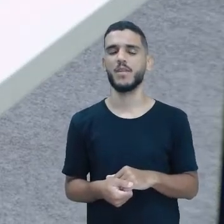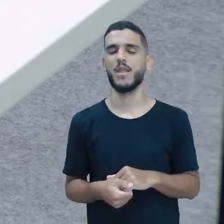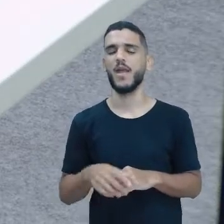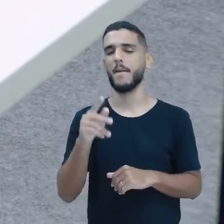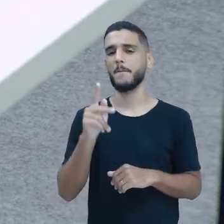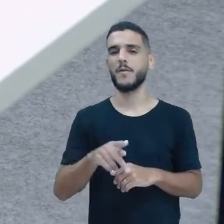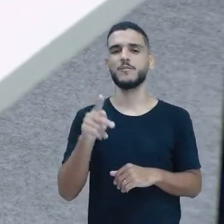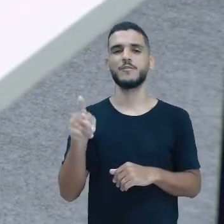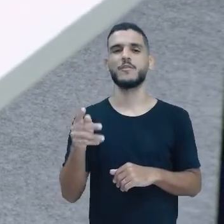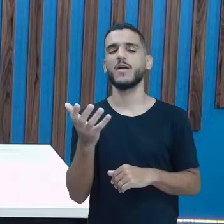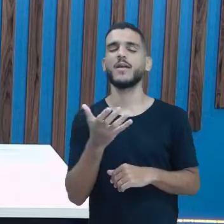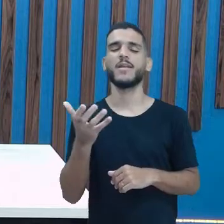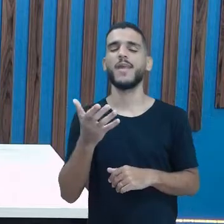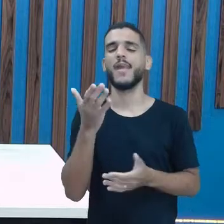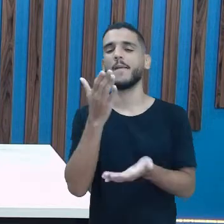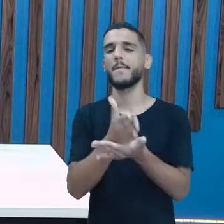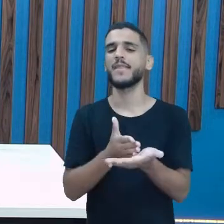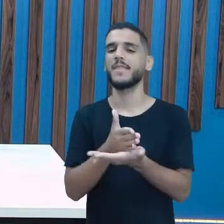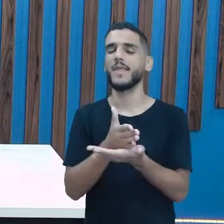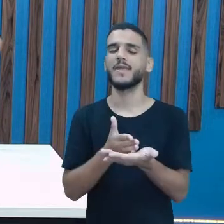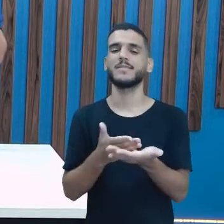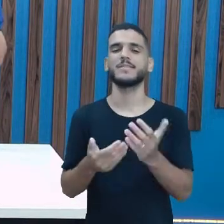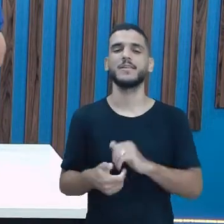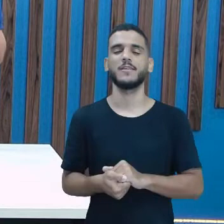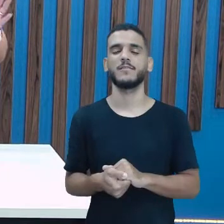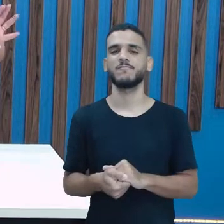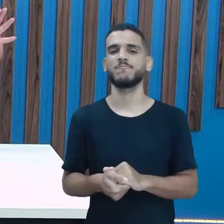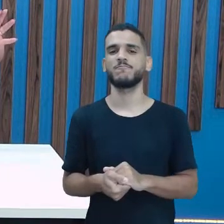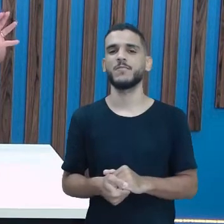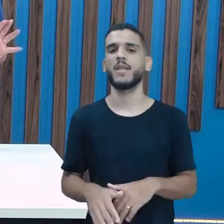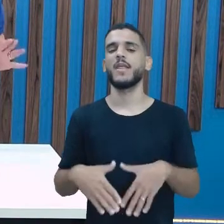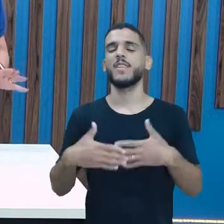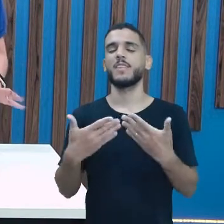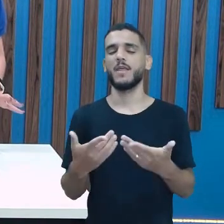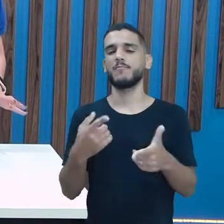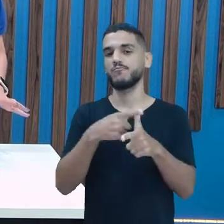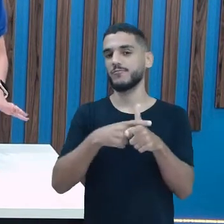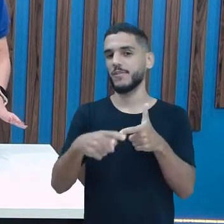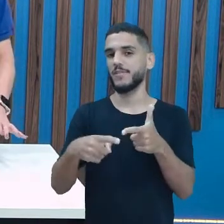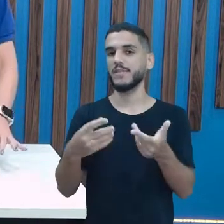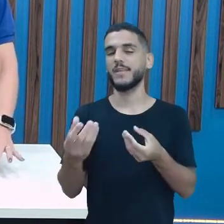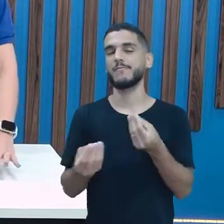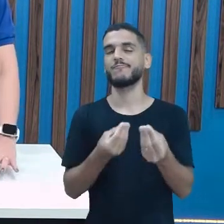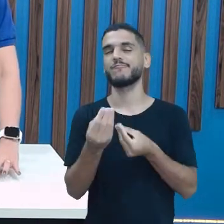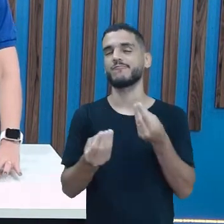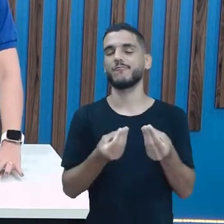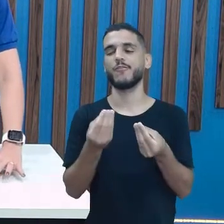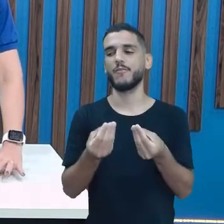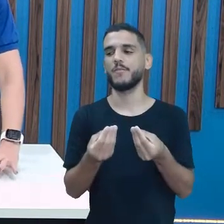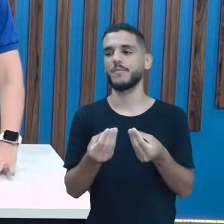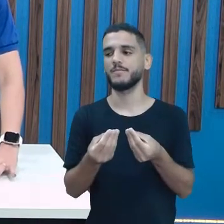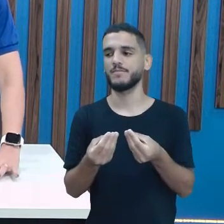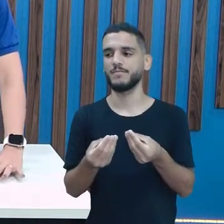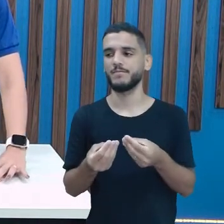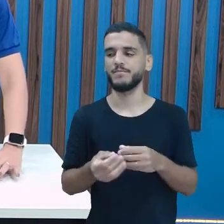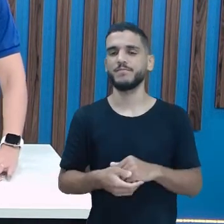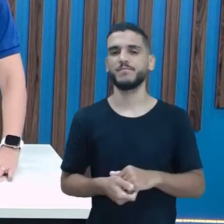ali a metade de cada uma. Então, eu vou dividir aqui com ela, ó. Eu vou